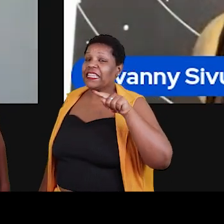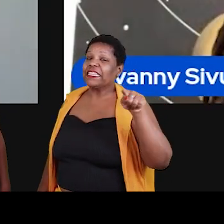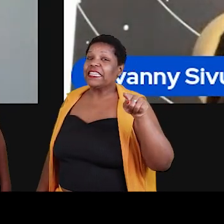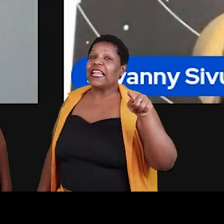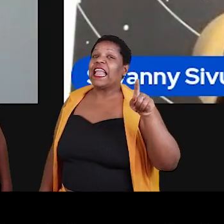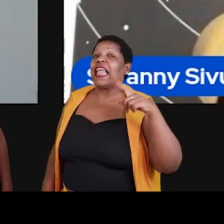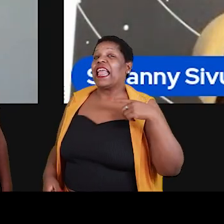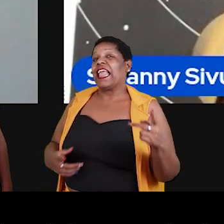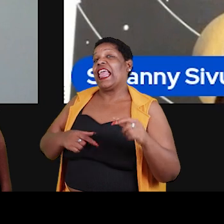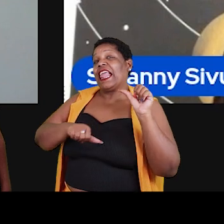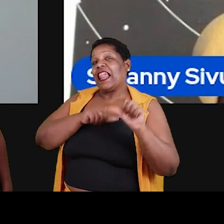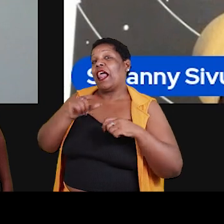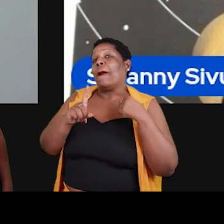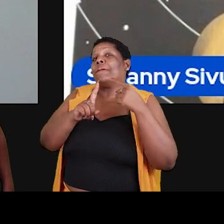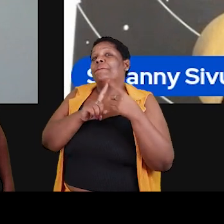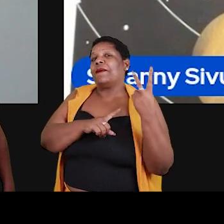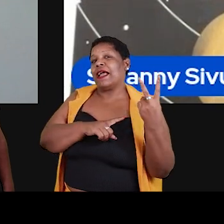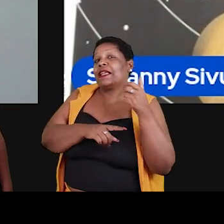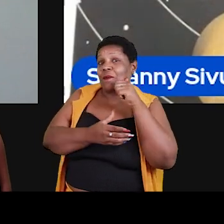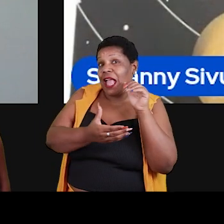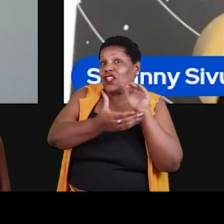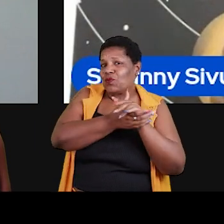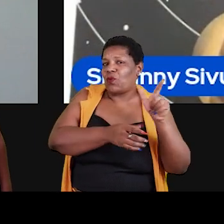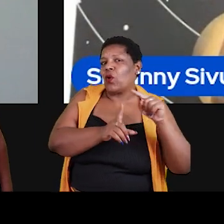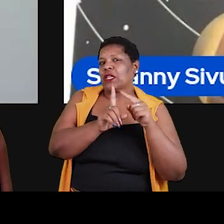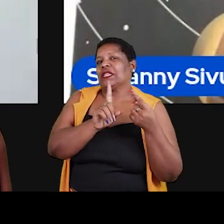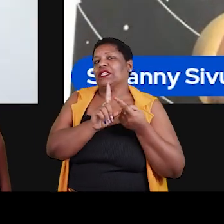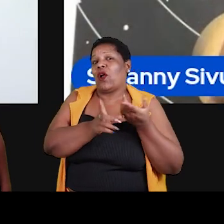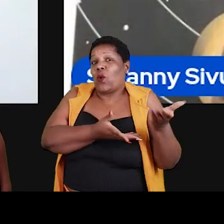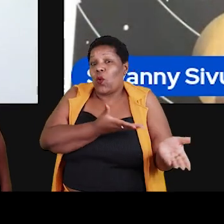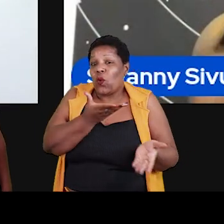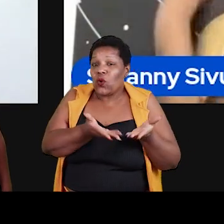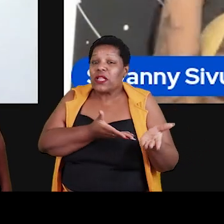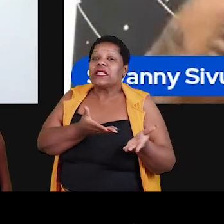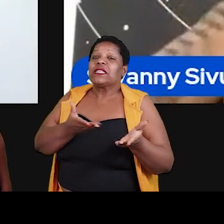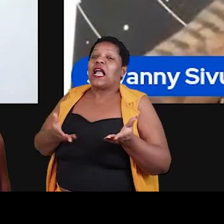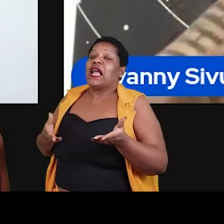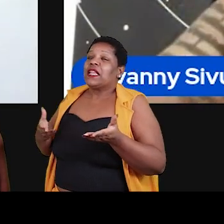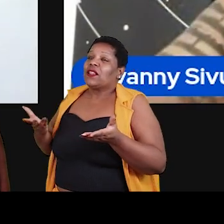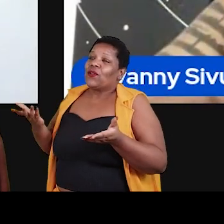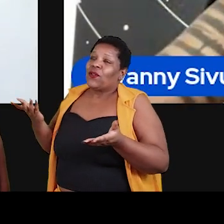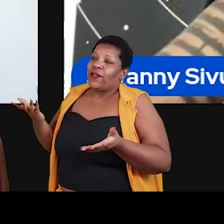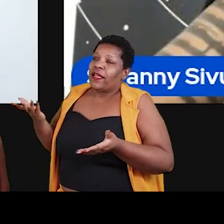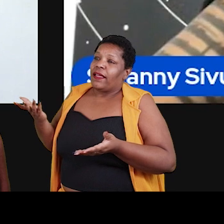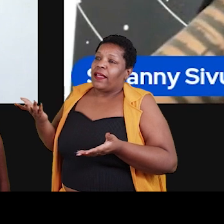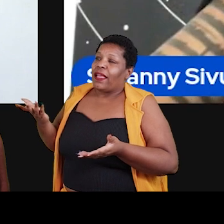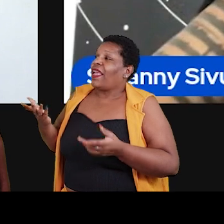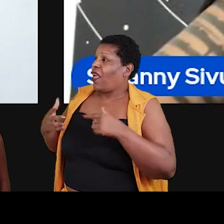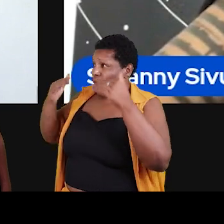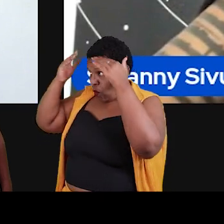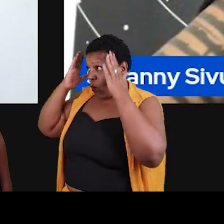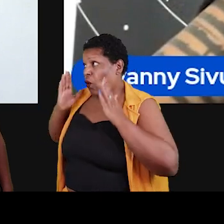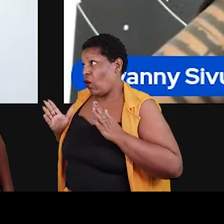da minha em relação ao cuidado com ele e por uma questão de